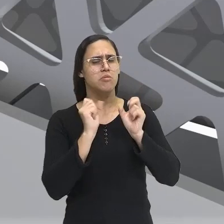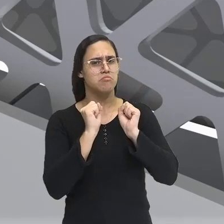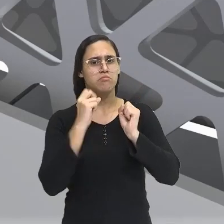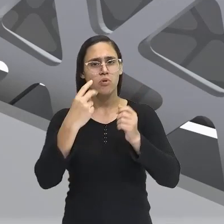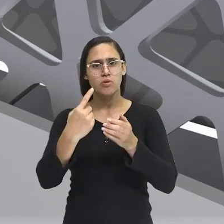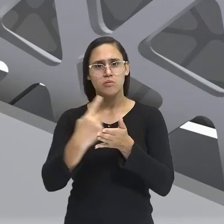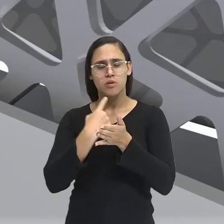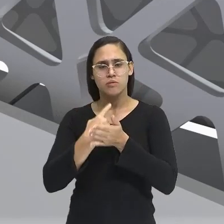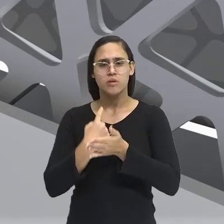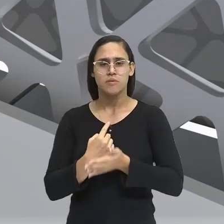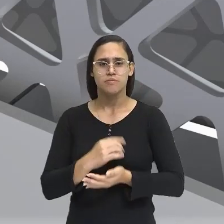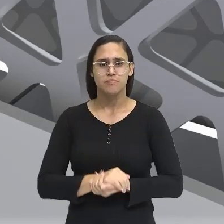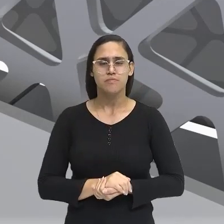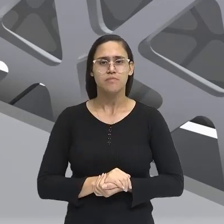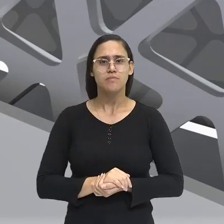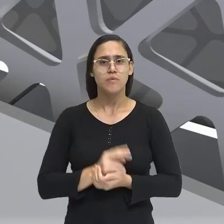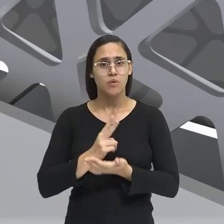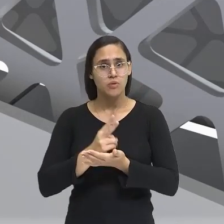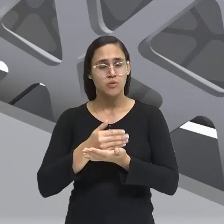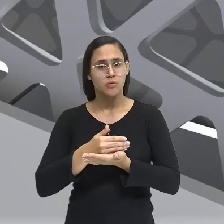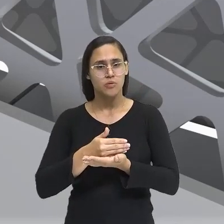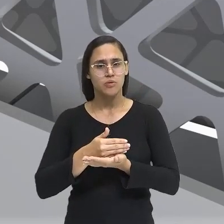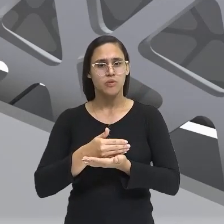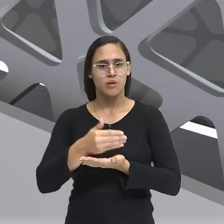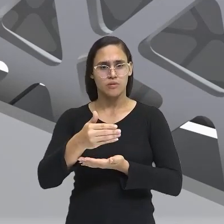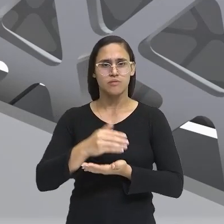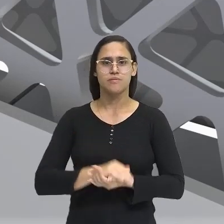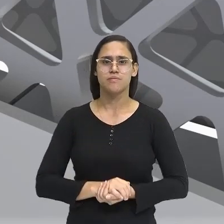bom? Então, segue a aula para vocês aí.